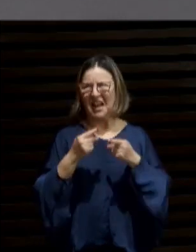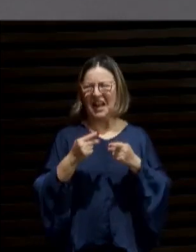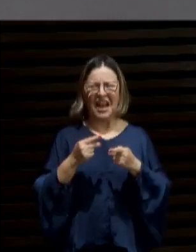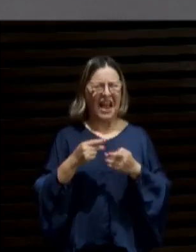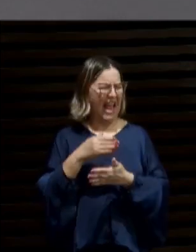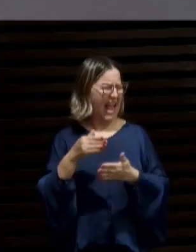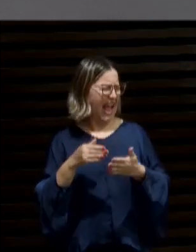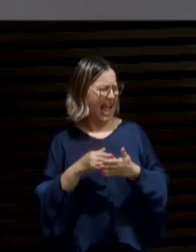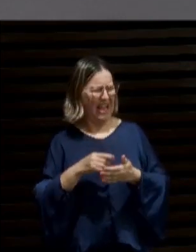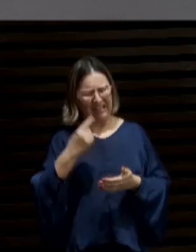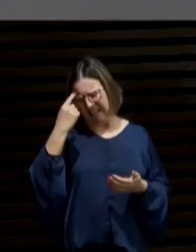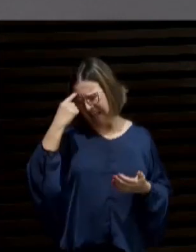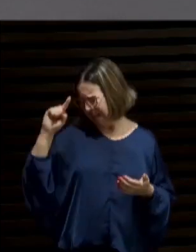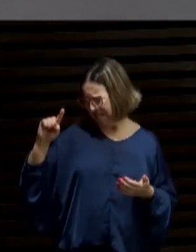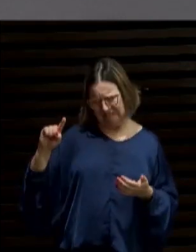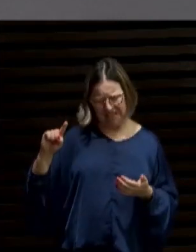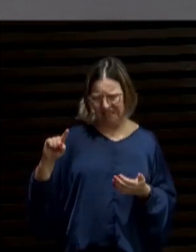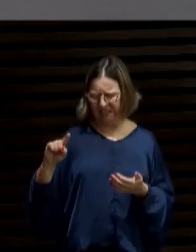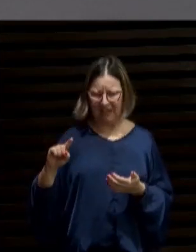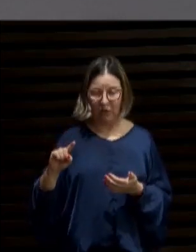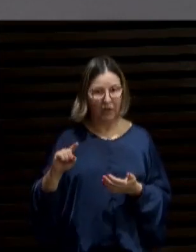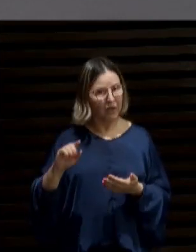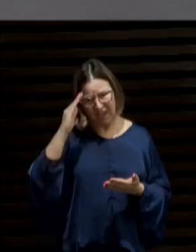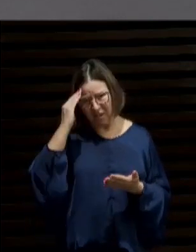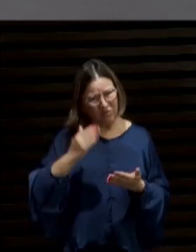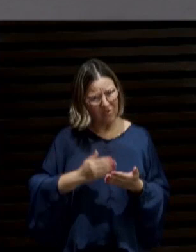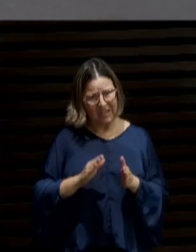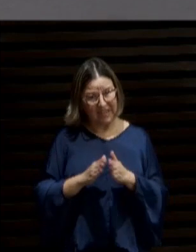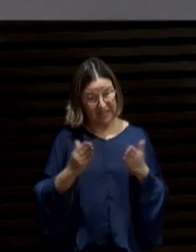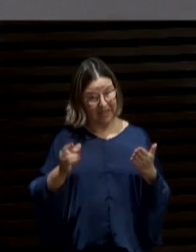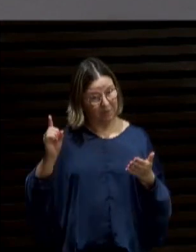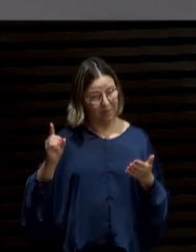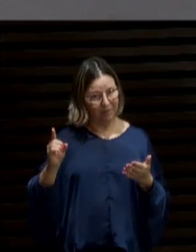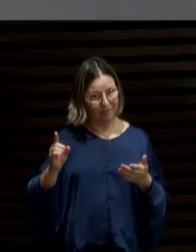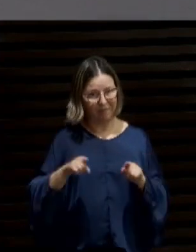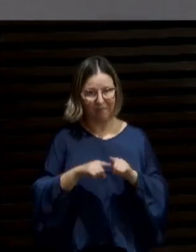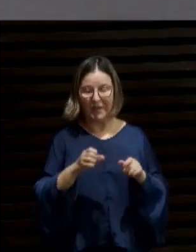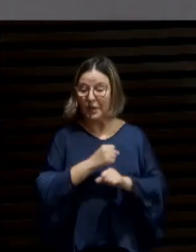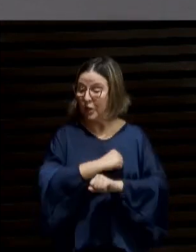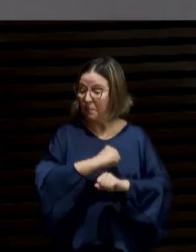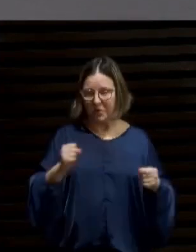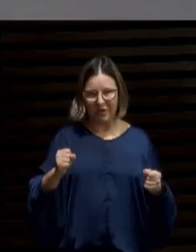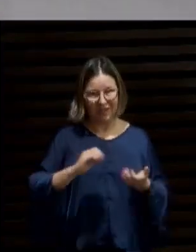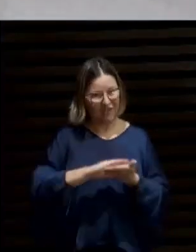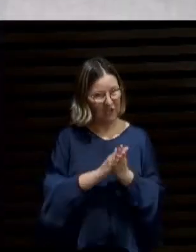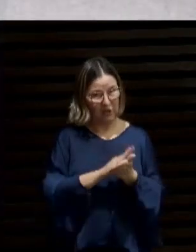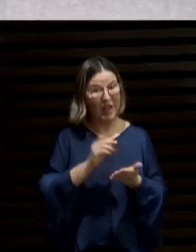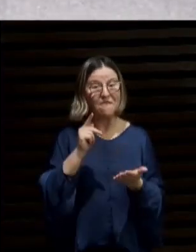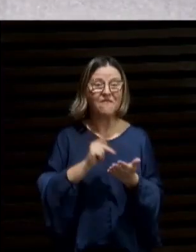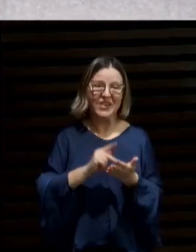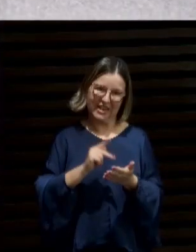foi isso, foi aquilo, mas não dão para destruir a veracidade dela, porque ela